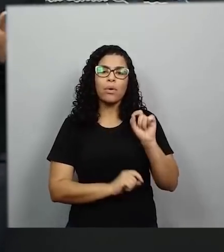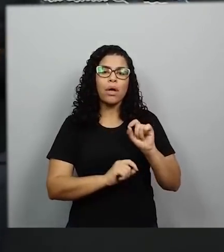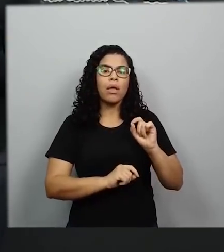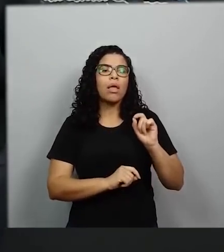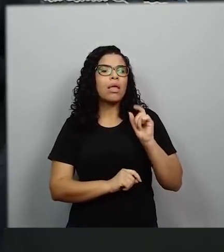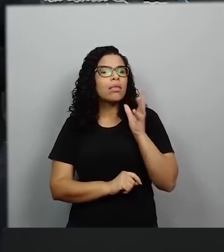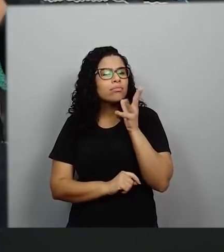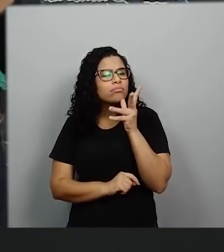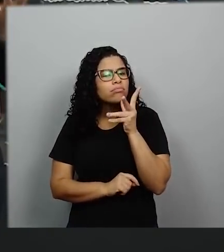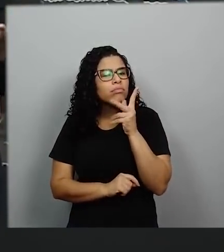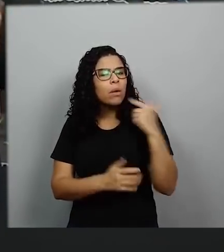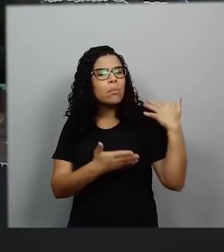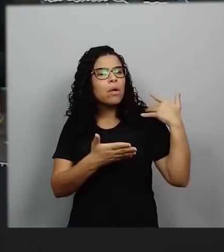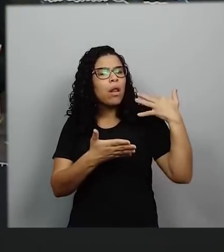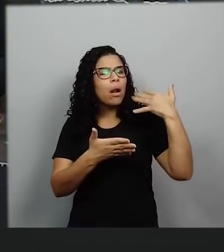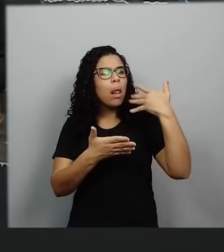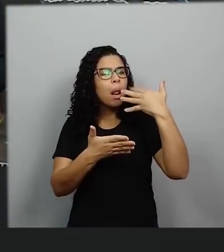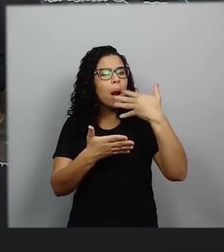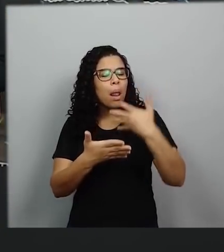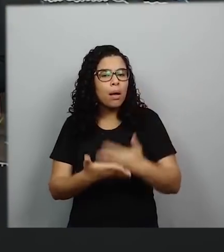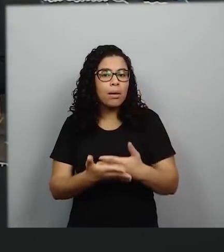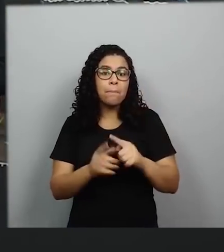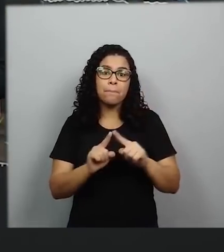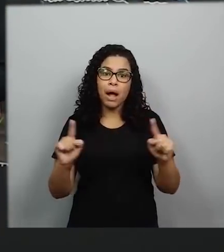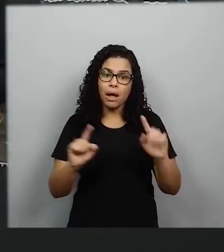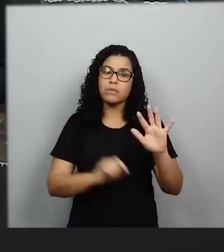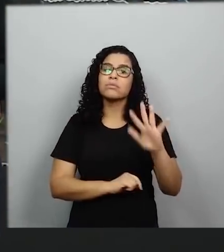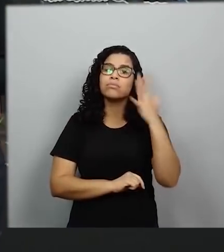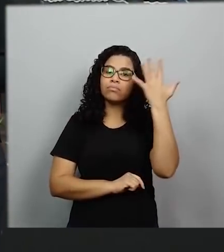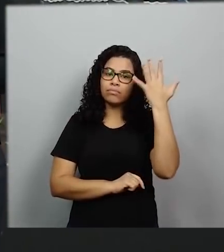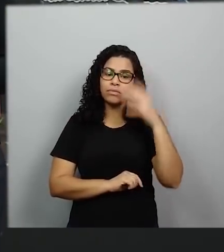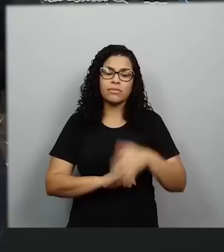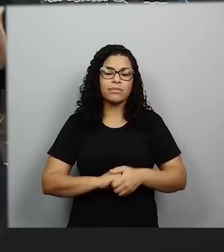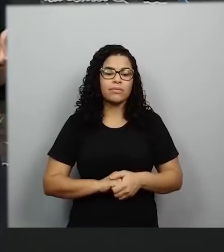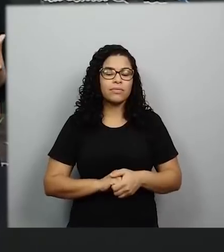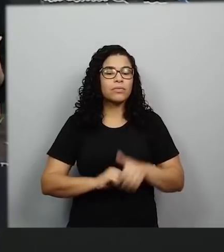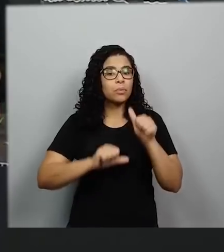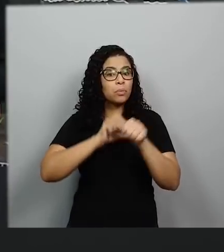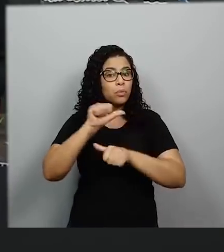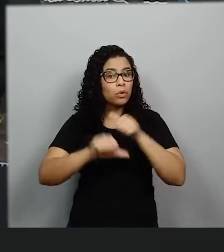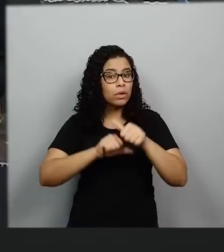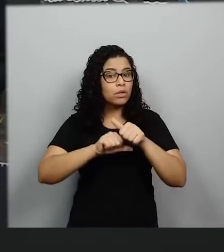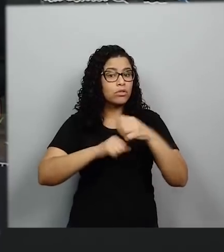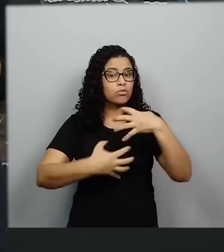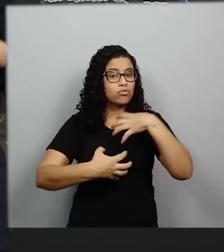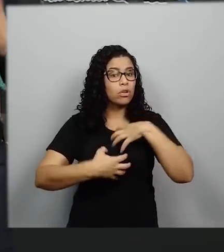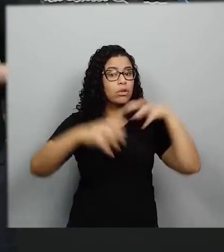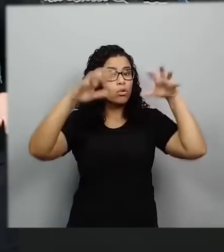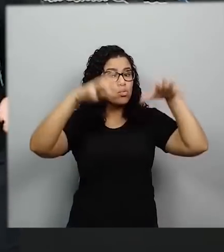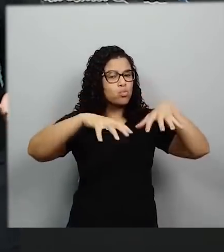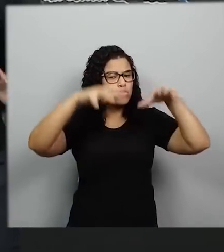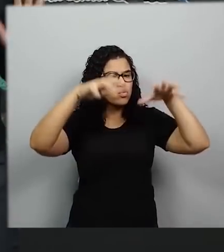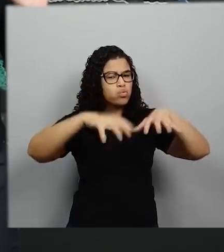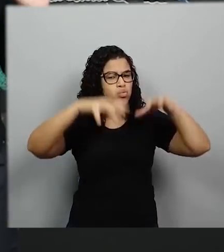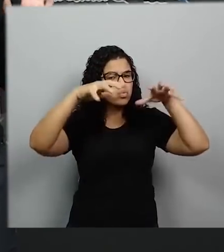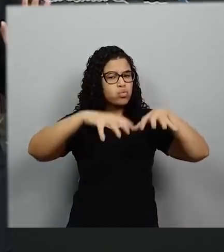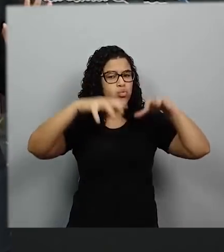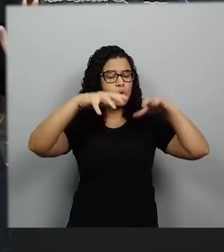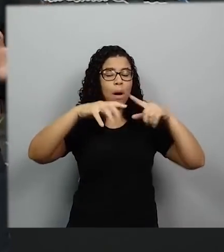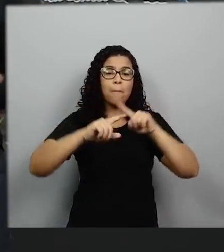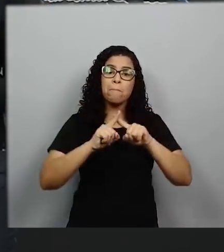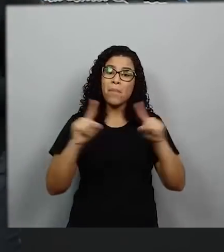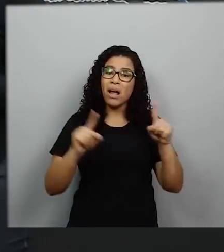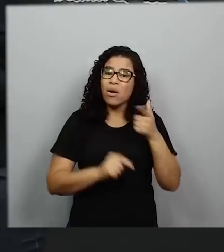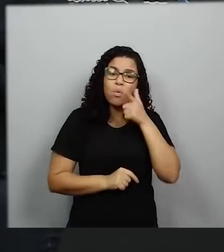algo a longo prazo. Mas está acontecendo isso aí. Alteração no regime de chuvas. Porém, a intensidade de uma chuva a gente não